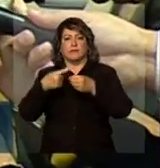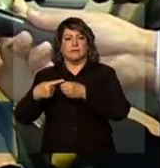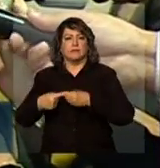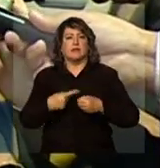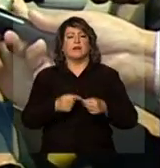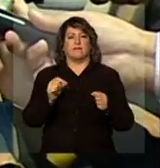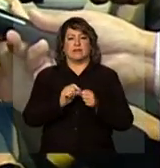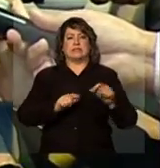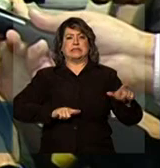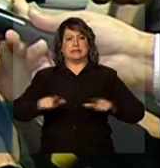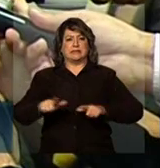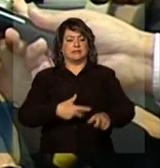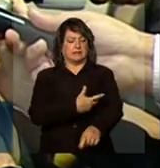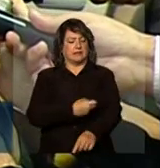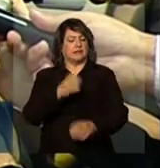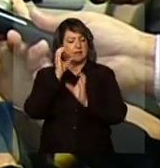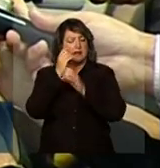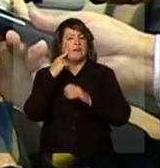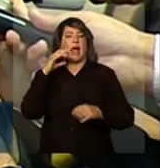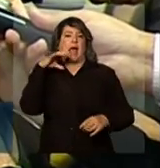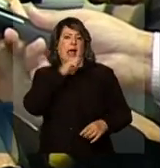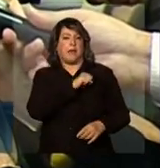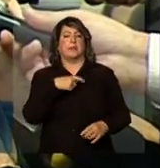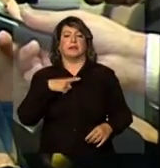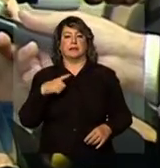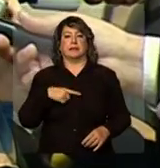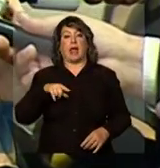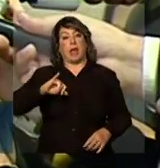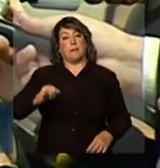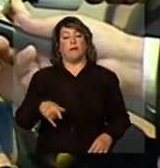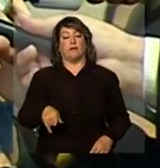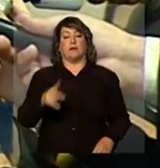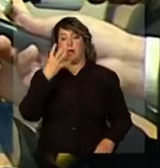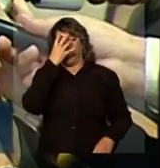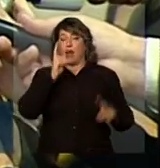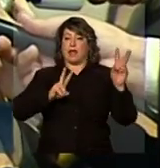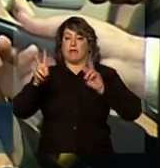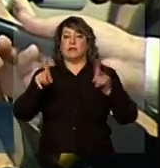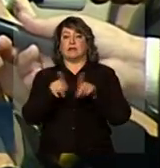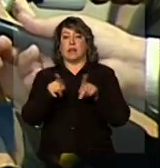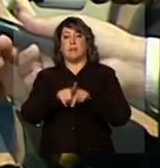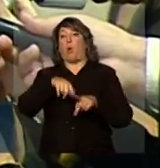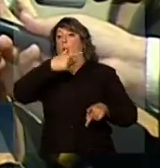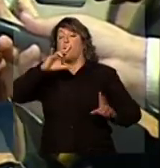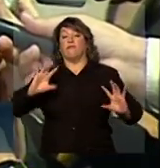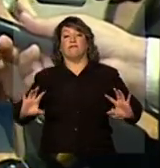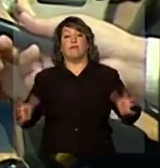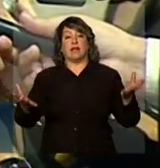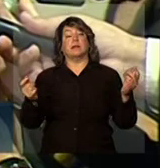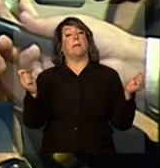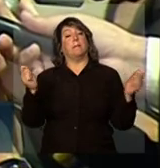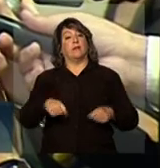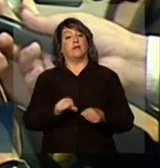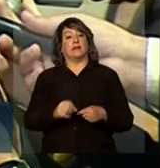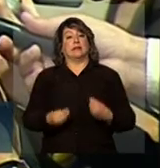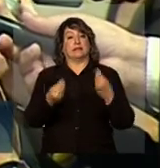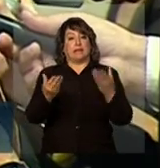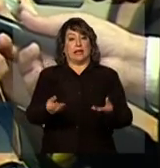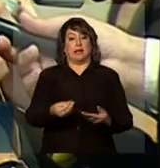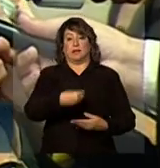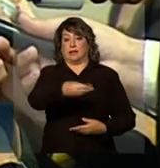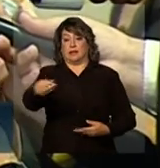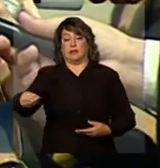direta das ações de prevenção acabam utilizando o carnaval assim como outros grandes eventos para poder disponibilizar não só a distribuição